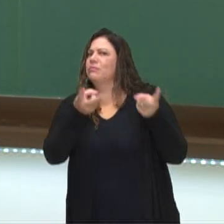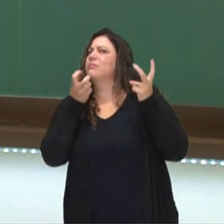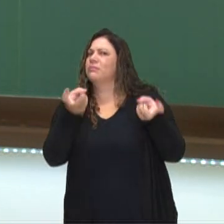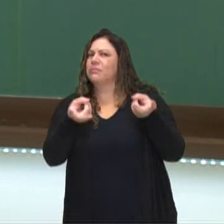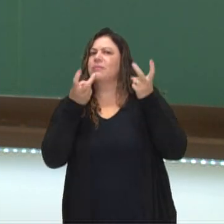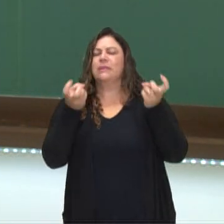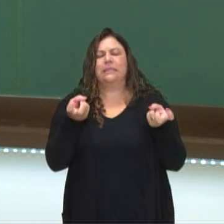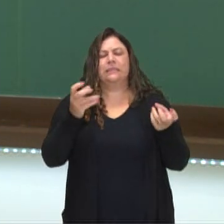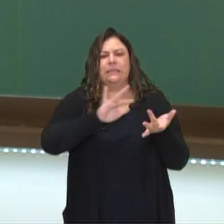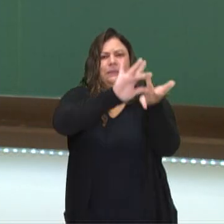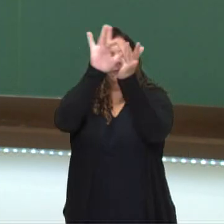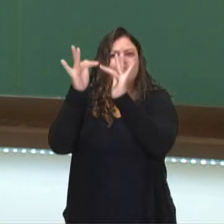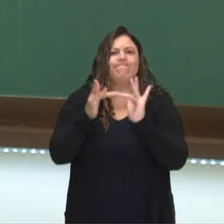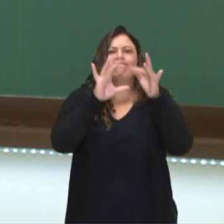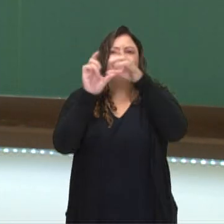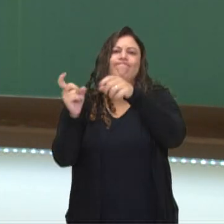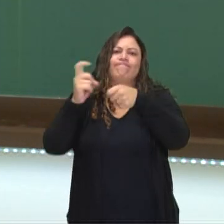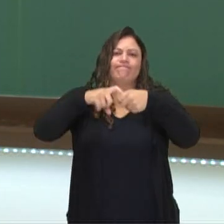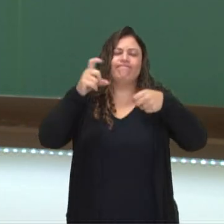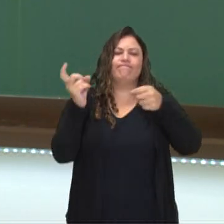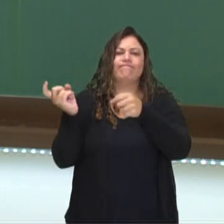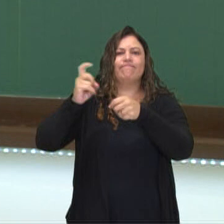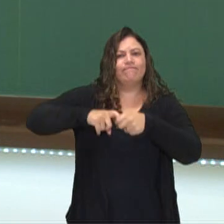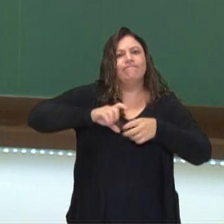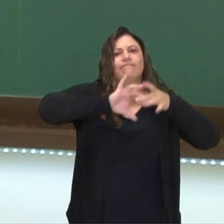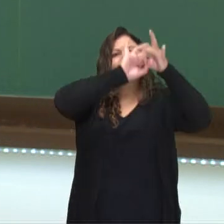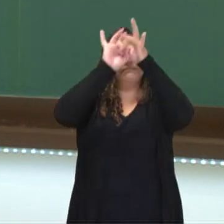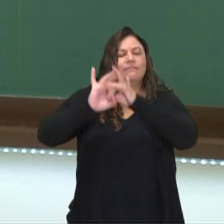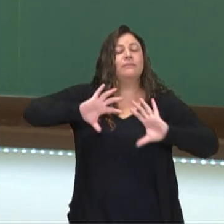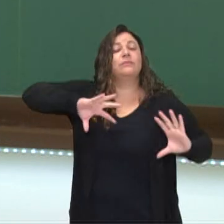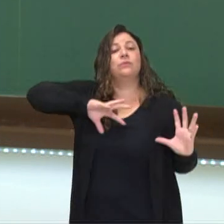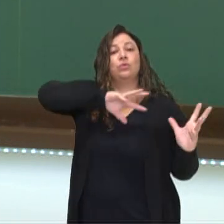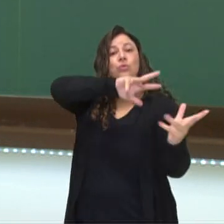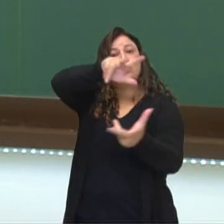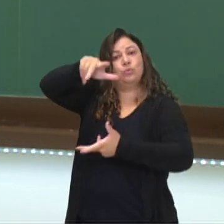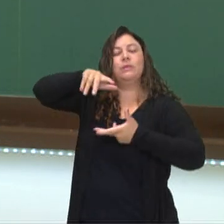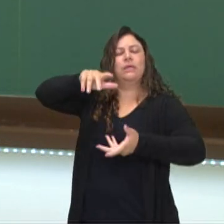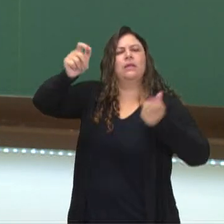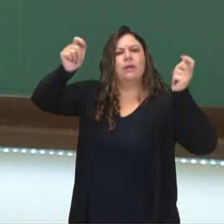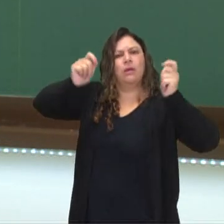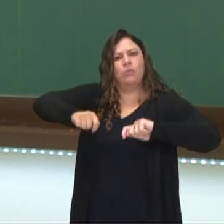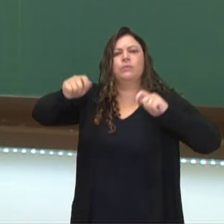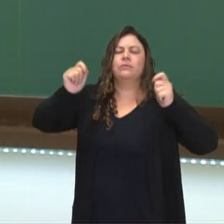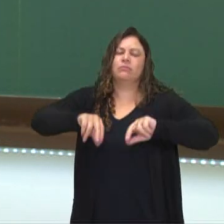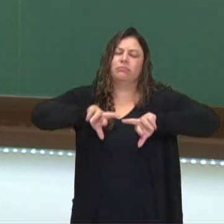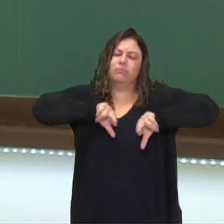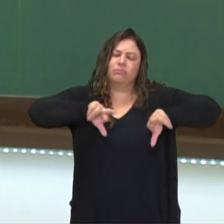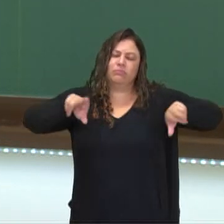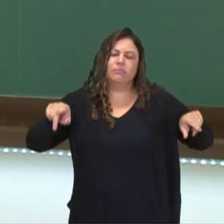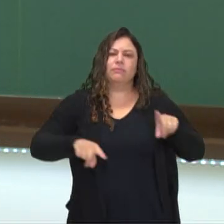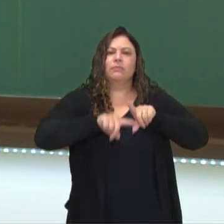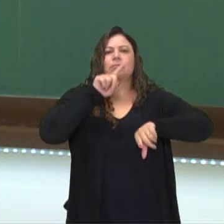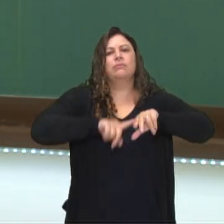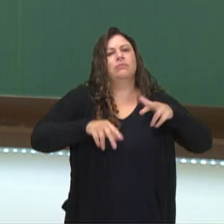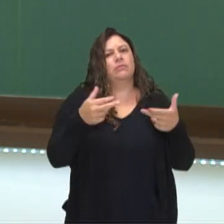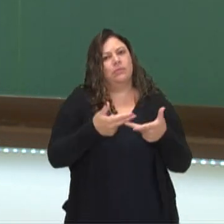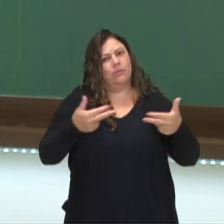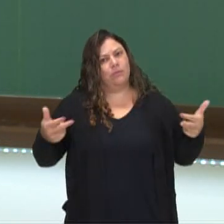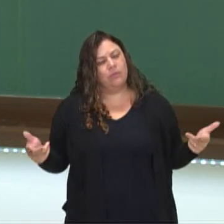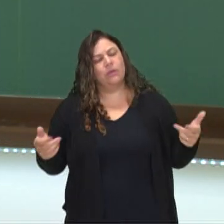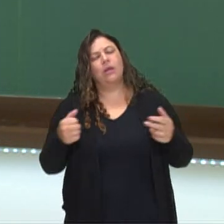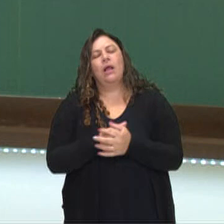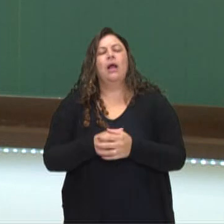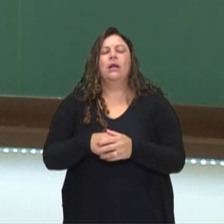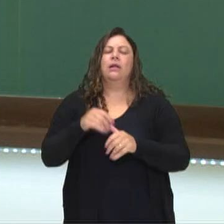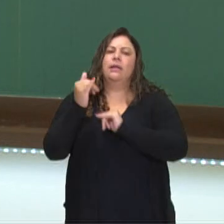grande interconexão entre o nosso planeta, sendo possibilitado por uma série de ferramentas, dos quais, além